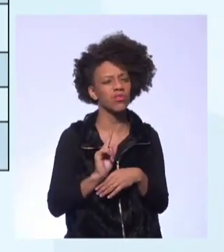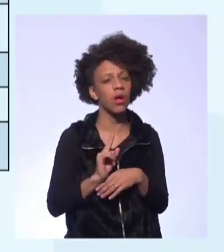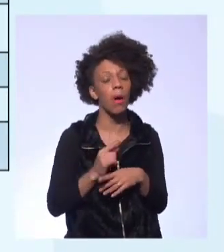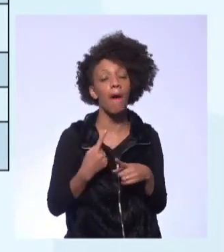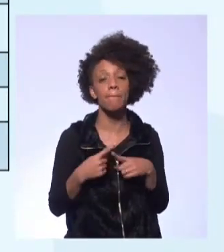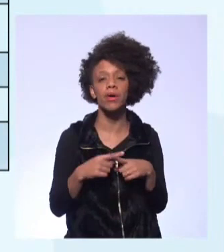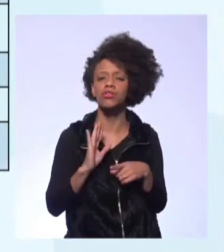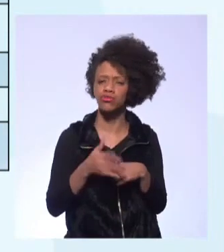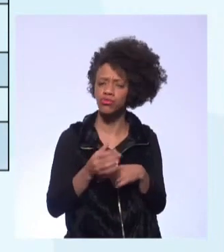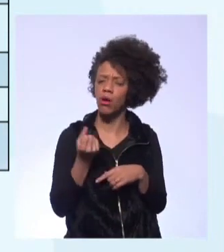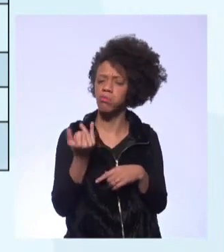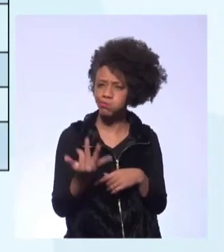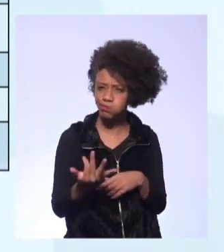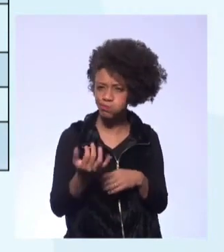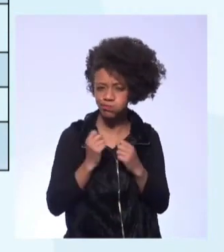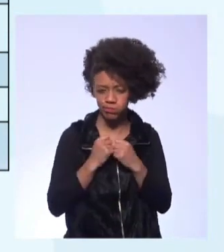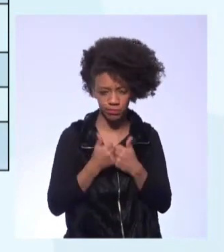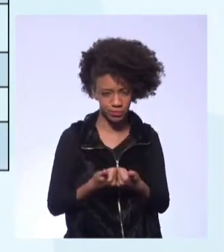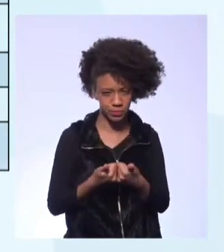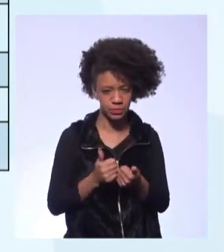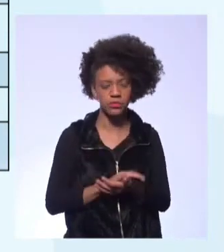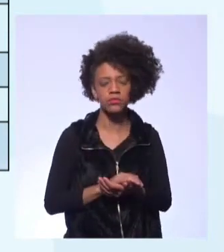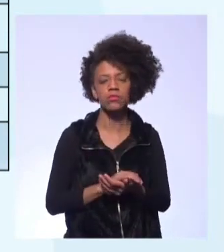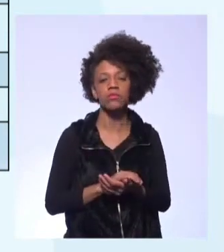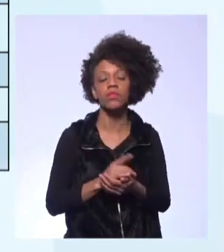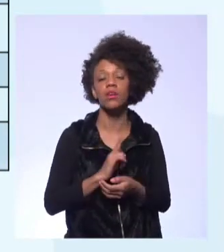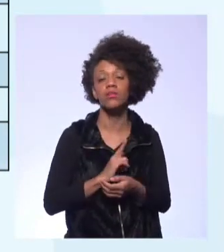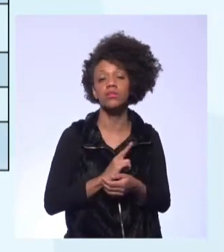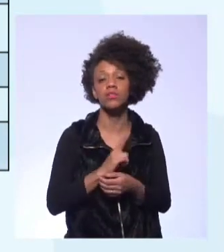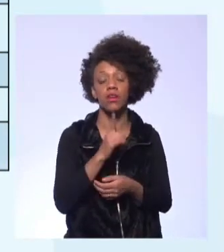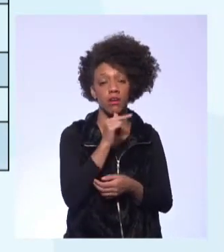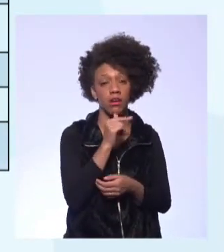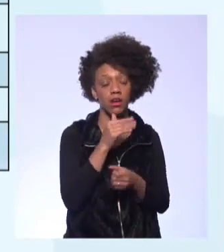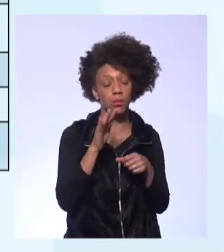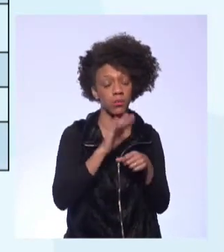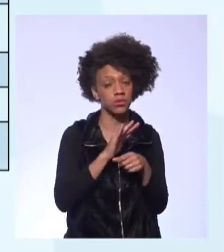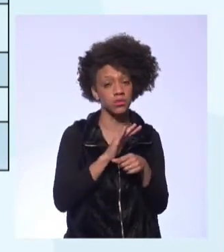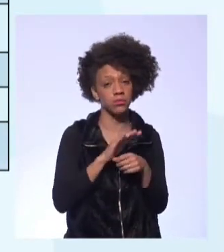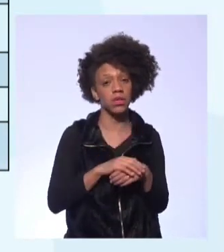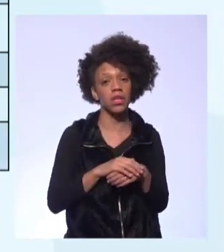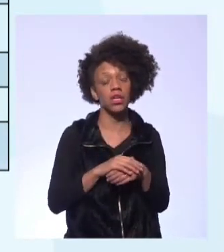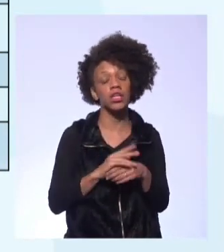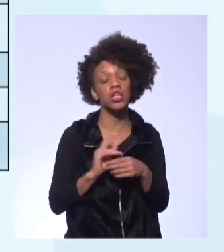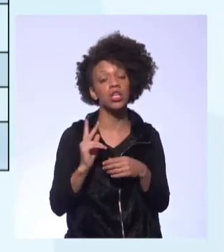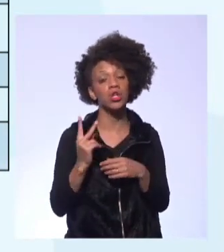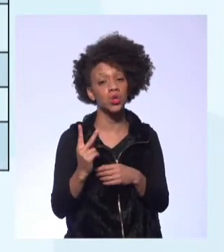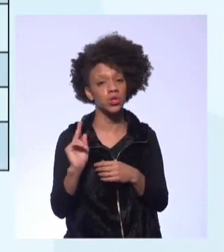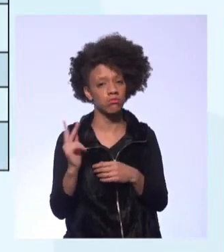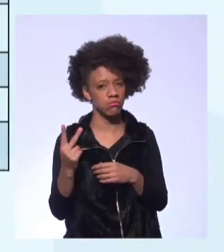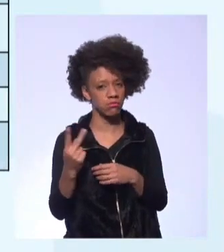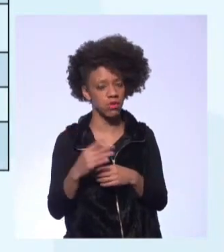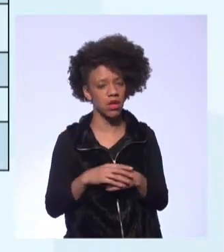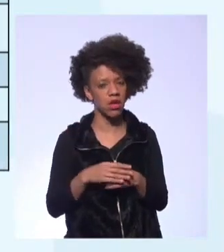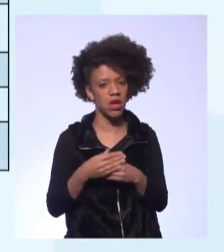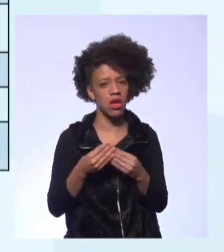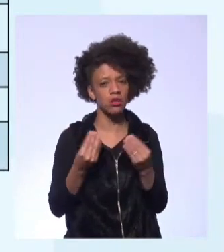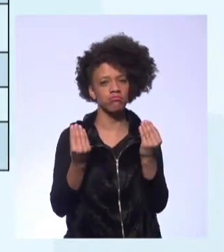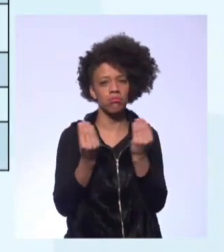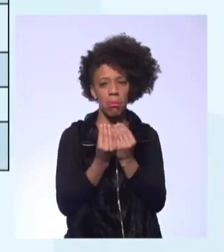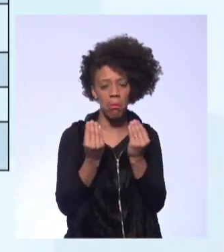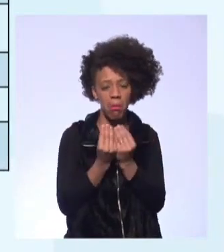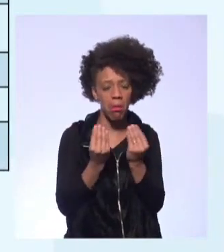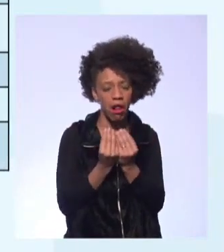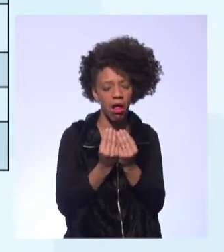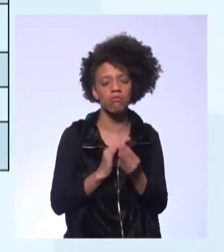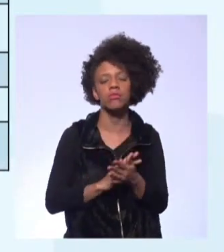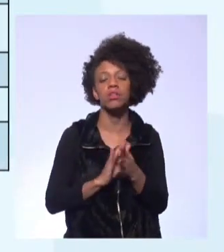contei ela uma vez. Tudo bem? Então, eu tenho lá a água em cima e 2 hidrogênios, né? 2 moléculas do gás hidrogênio.